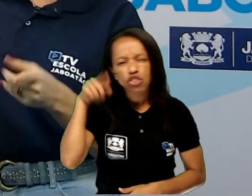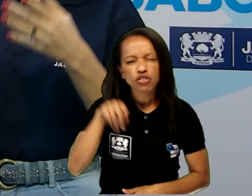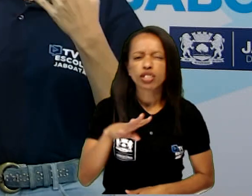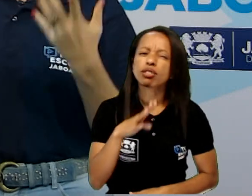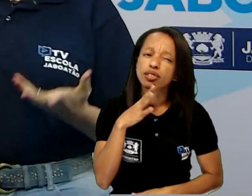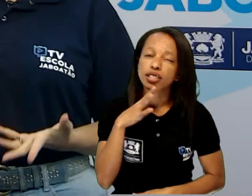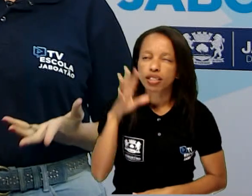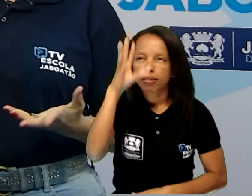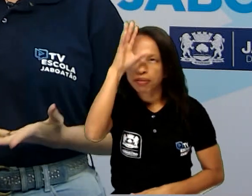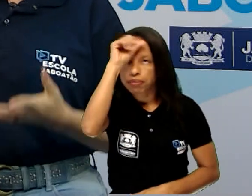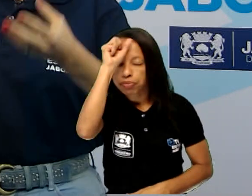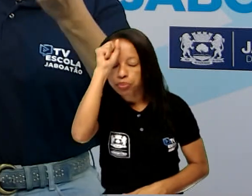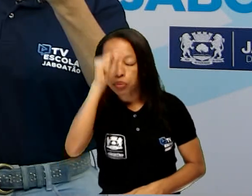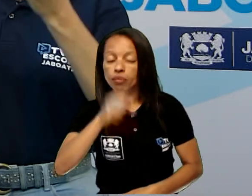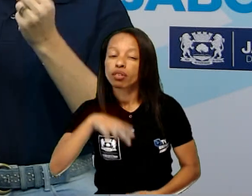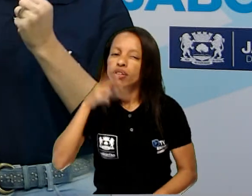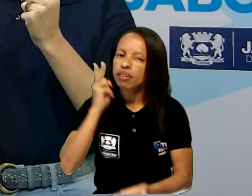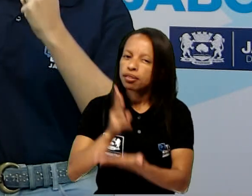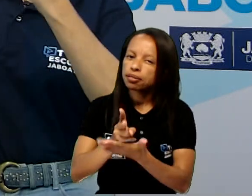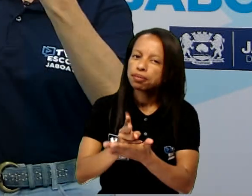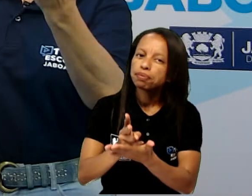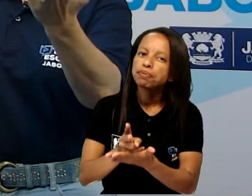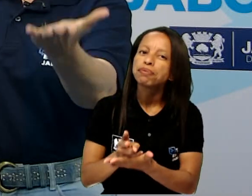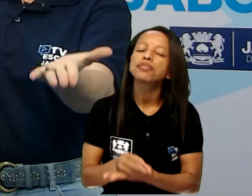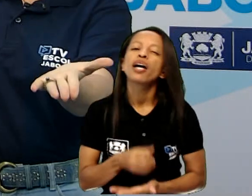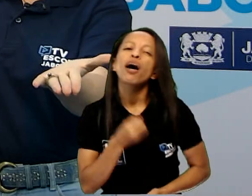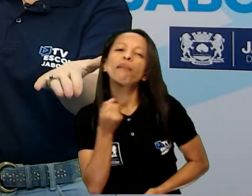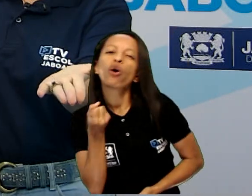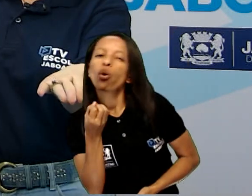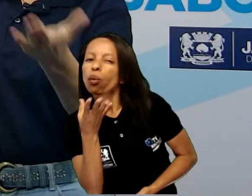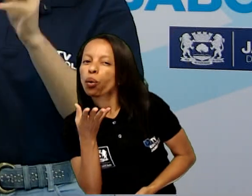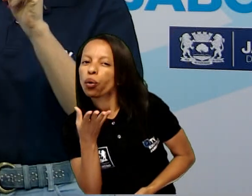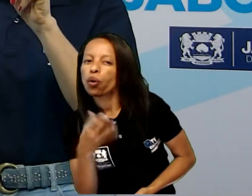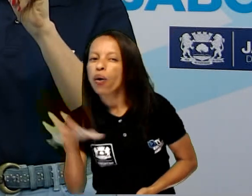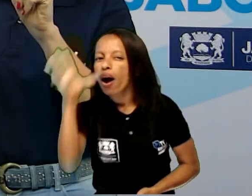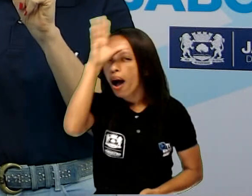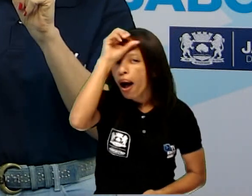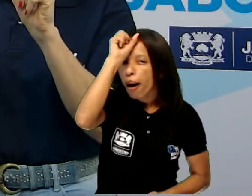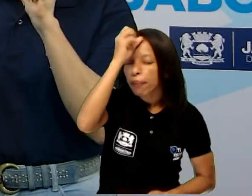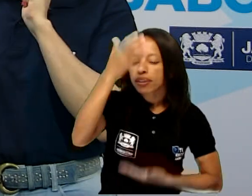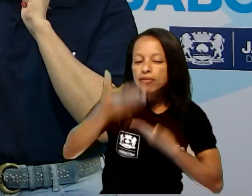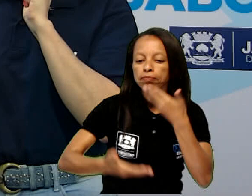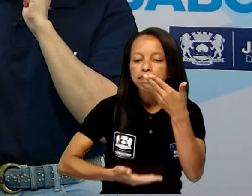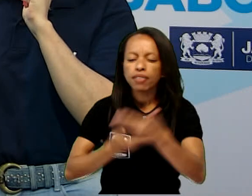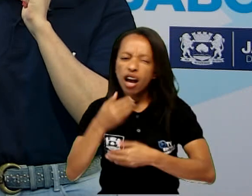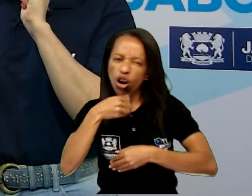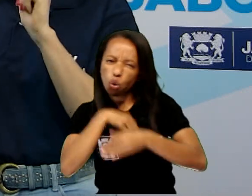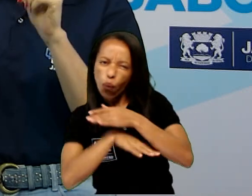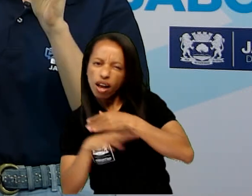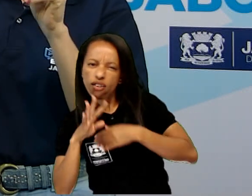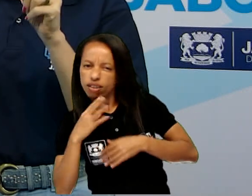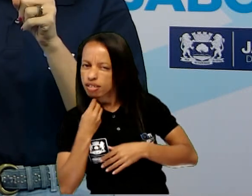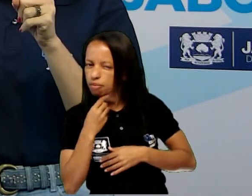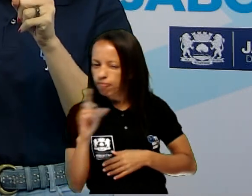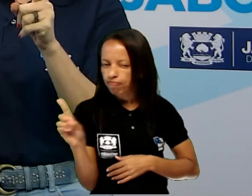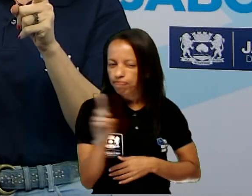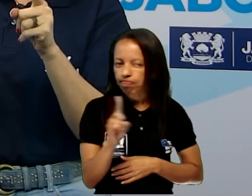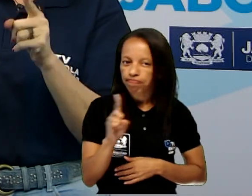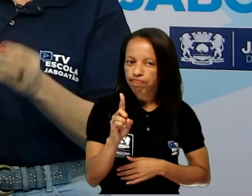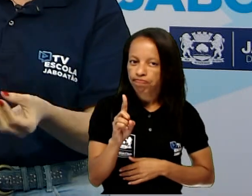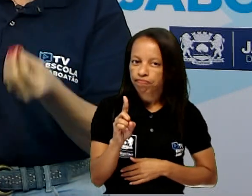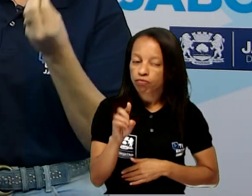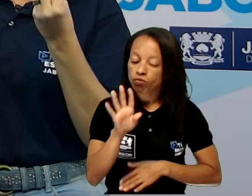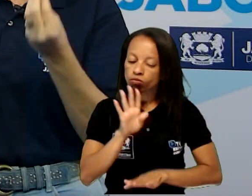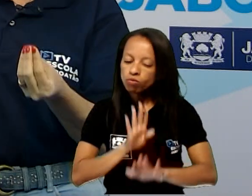aprendeu. Sempre é bom aprender e compartilhar. Nunca guardo conhecimento para você, tá? E medidas de prevenção